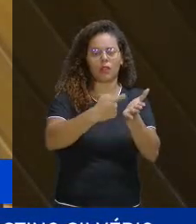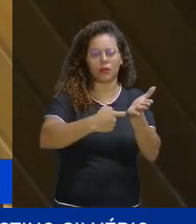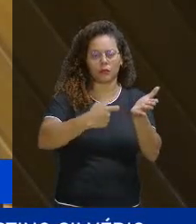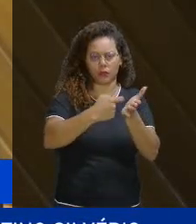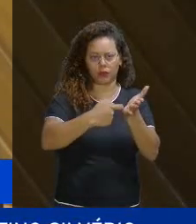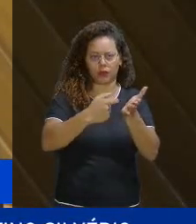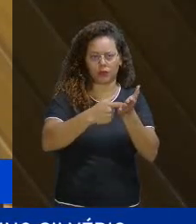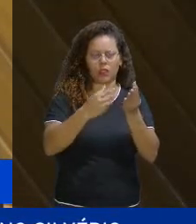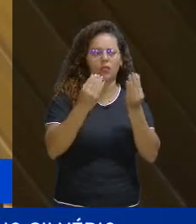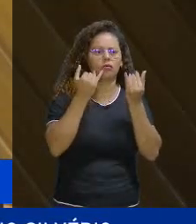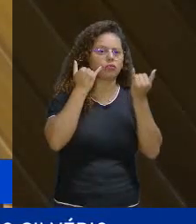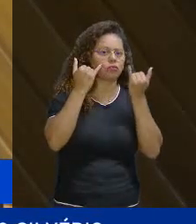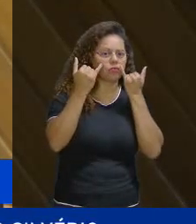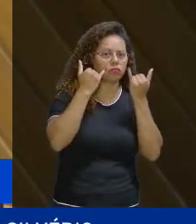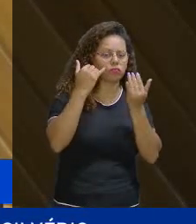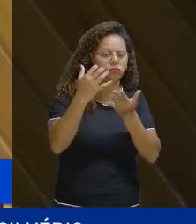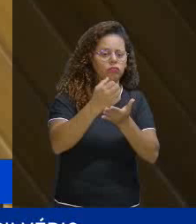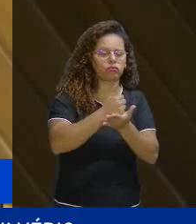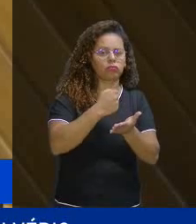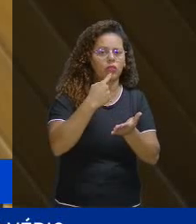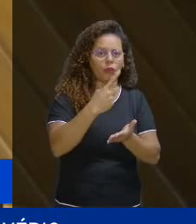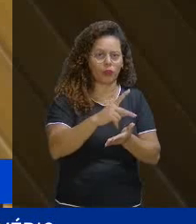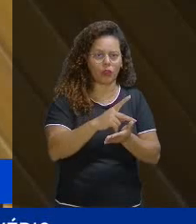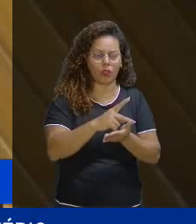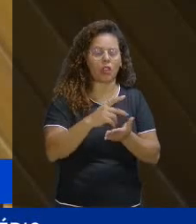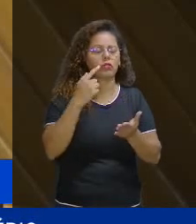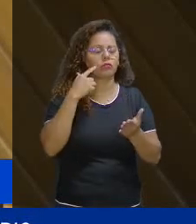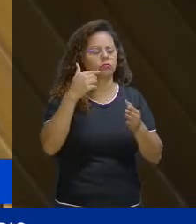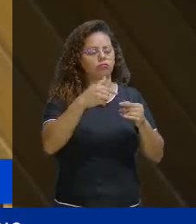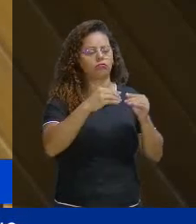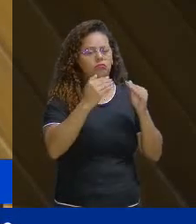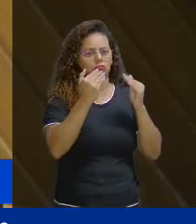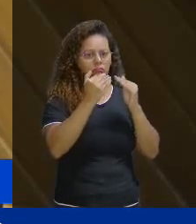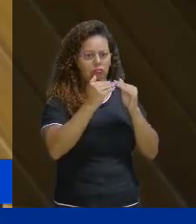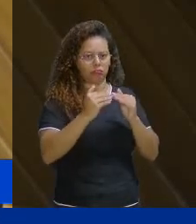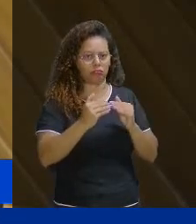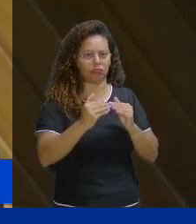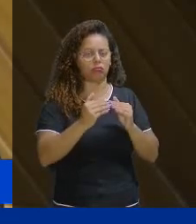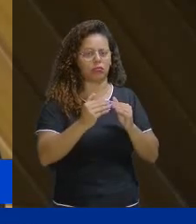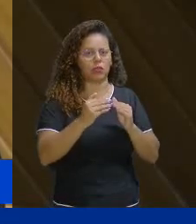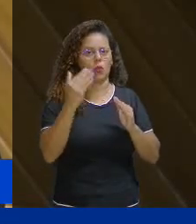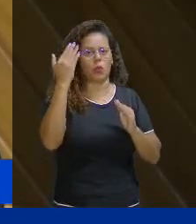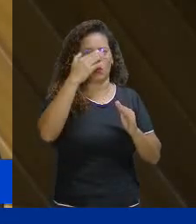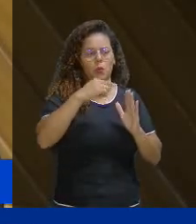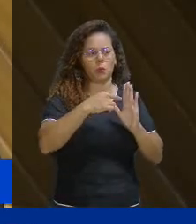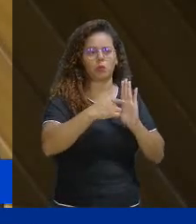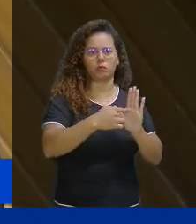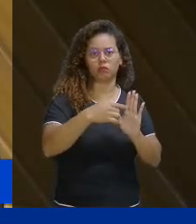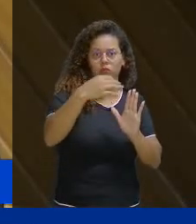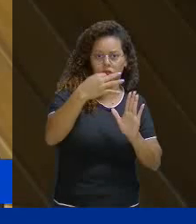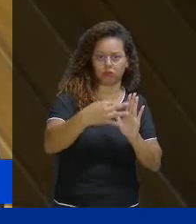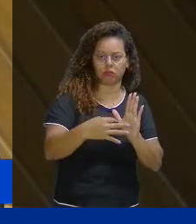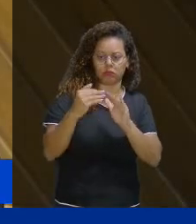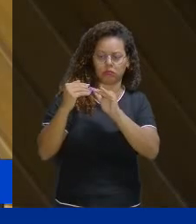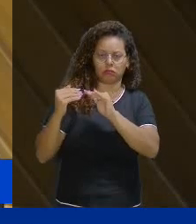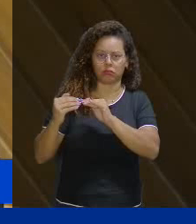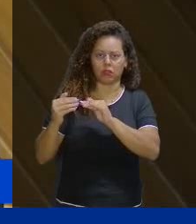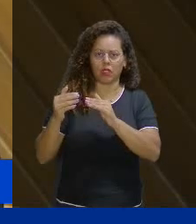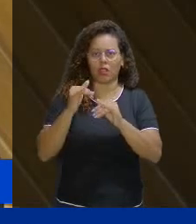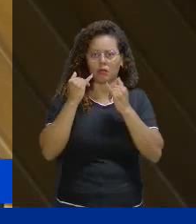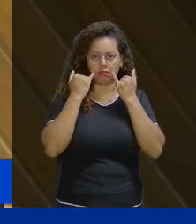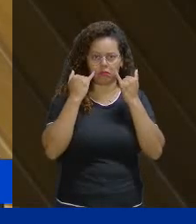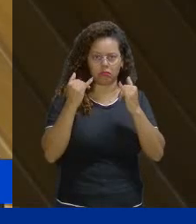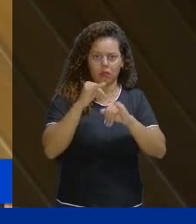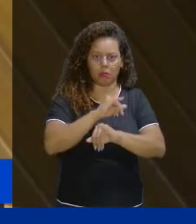de dados, regularidade comprovada desse provimento. Isso aí foi publicado agora,